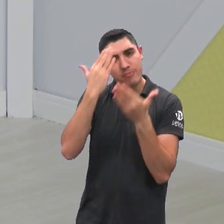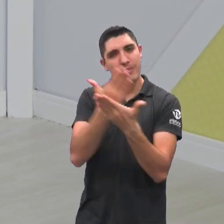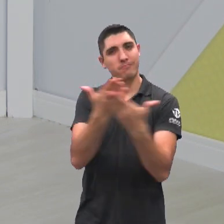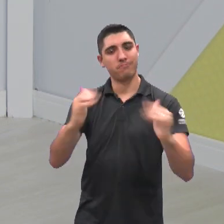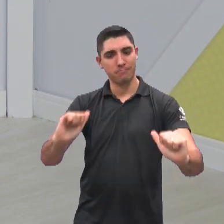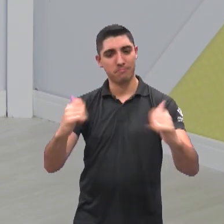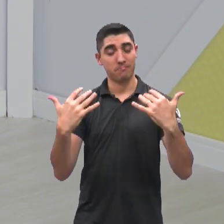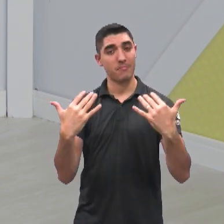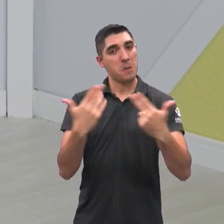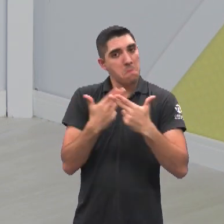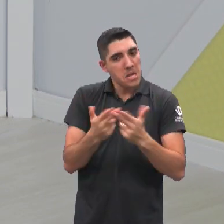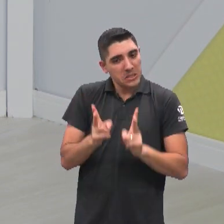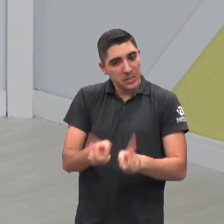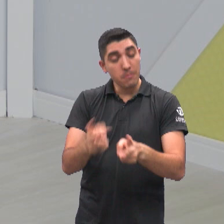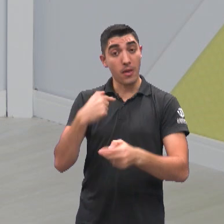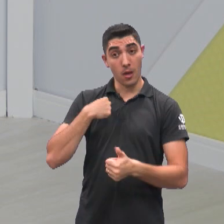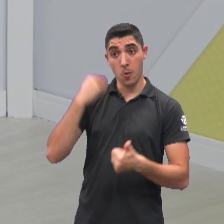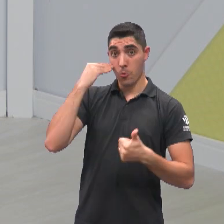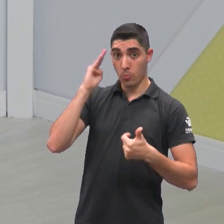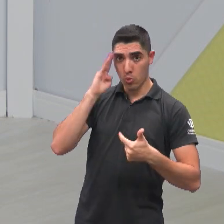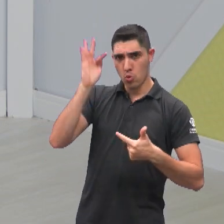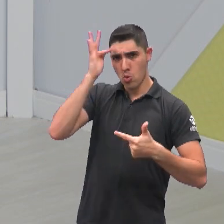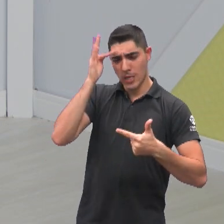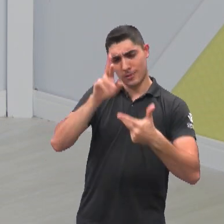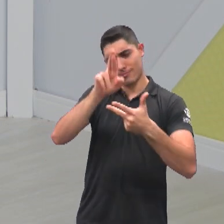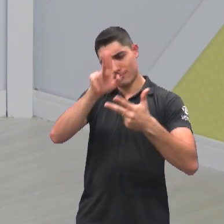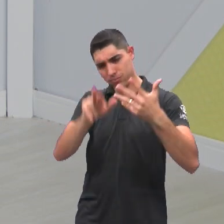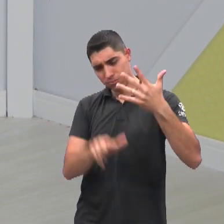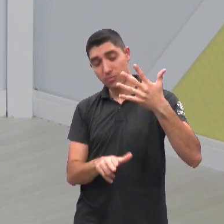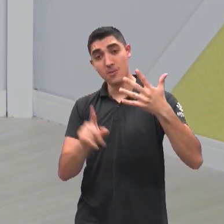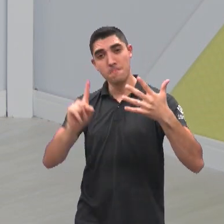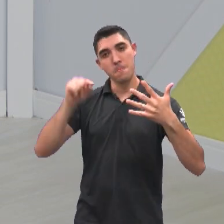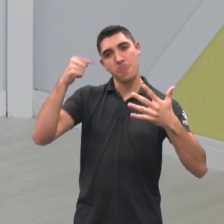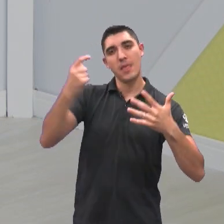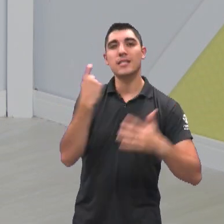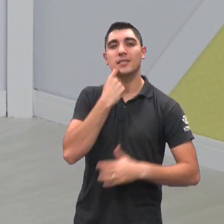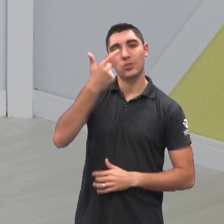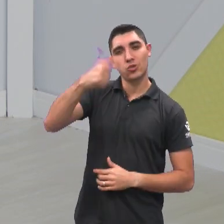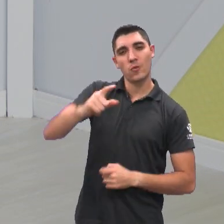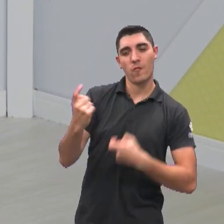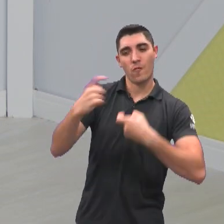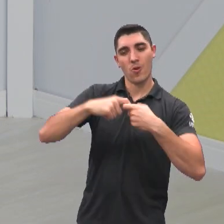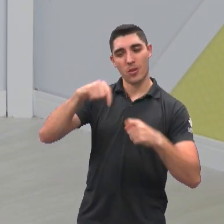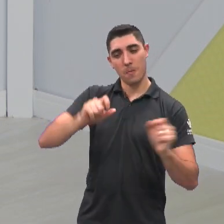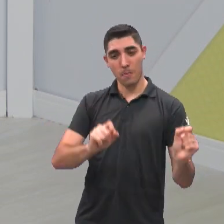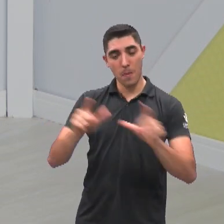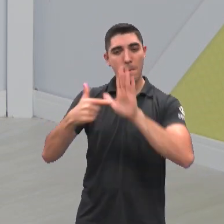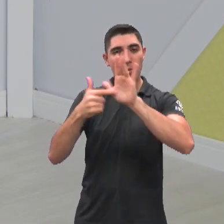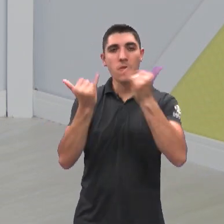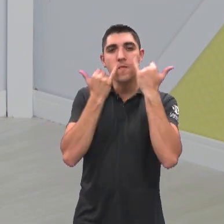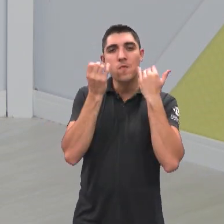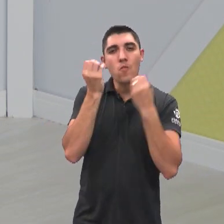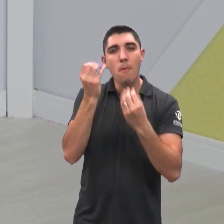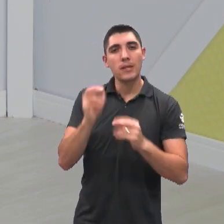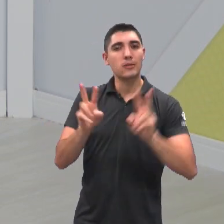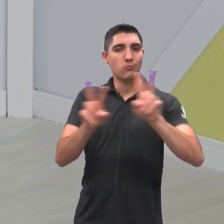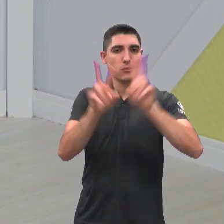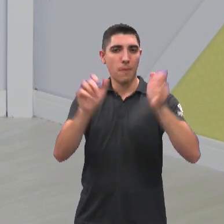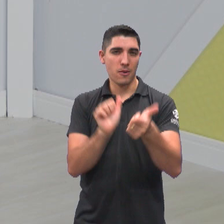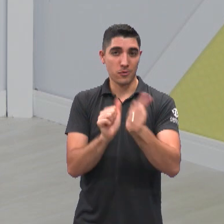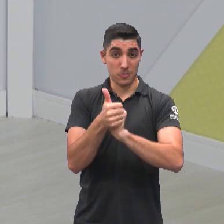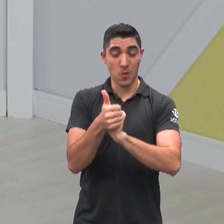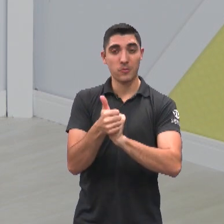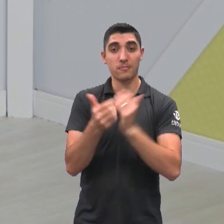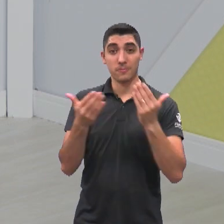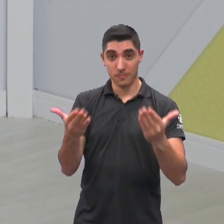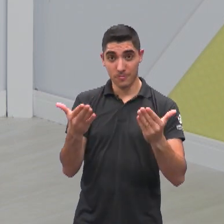sua paciência. Eu, Brunão, Luizão e grande equipe estaremos aqui na sexta-feira para te deixar bem informado sobre os assuntos da nossa cidade.